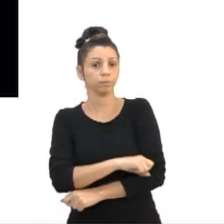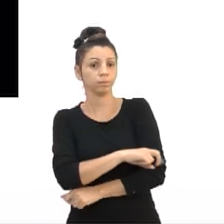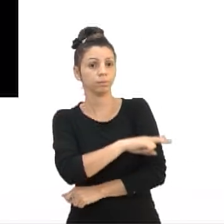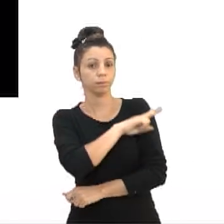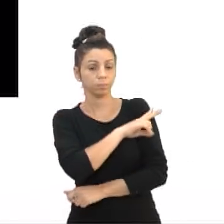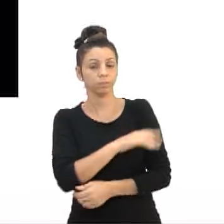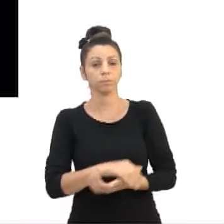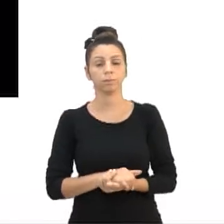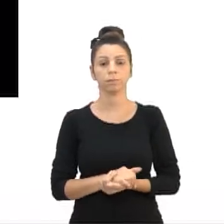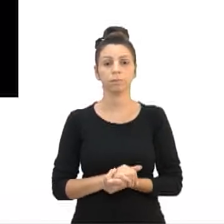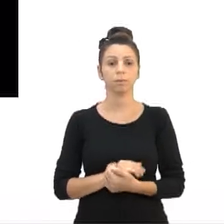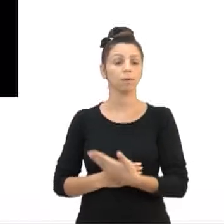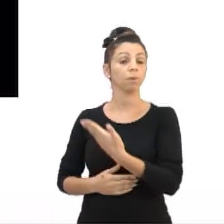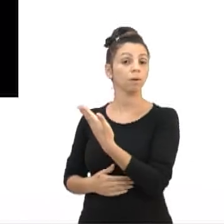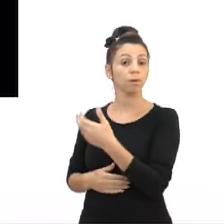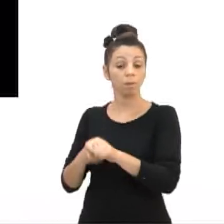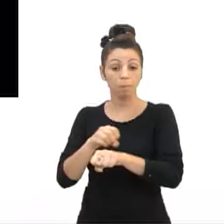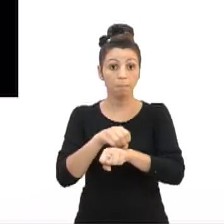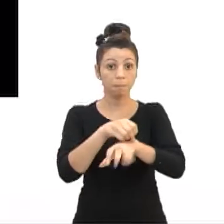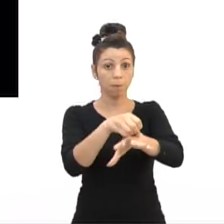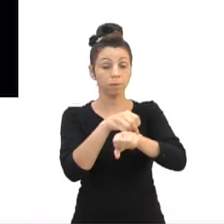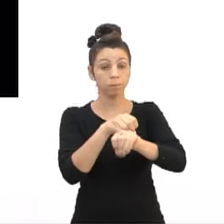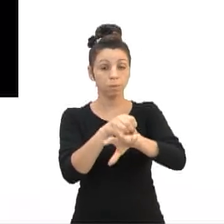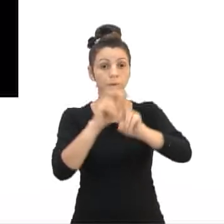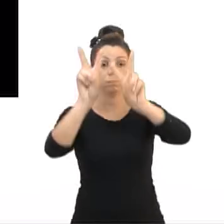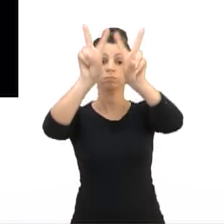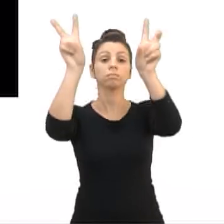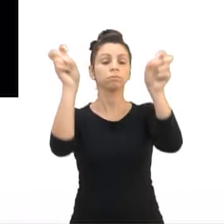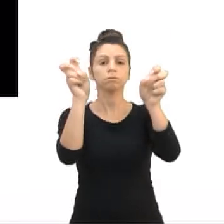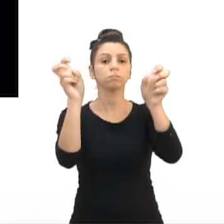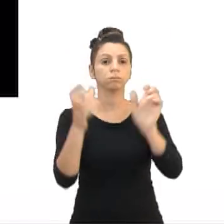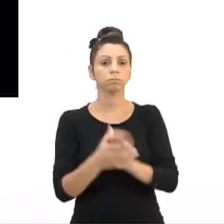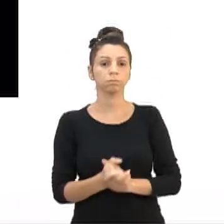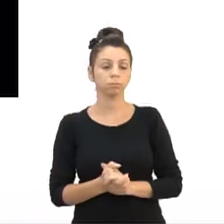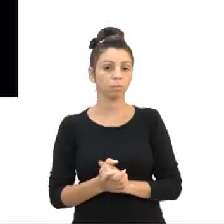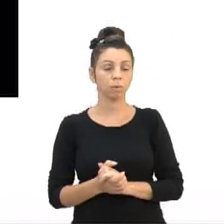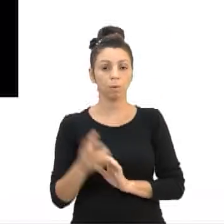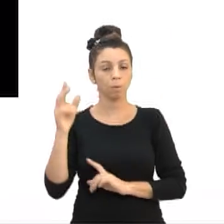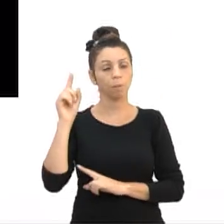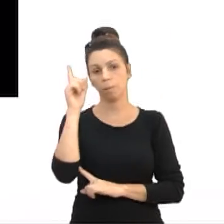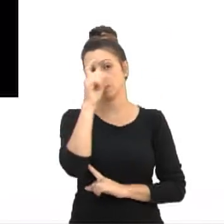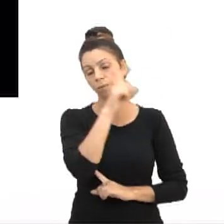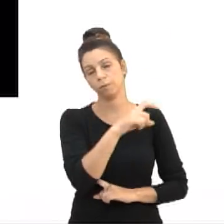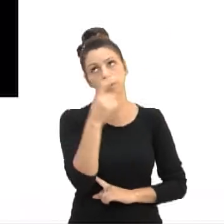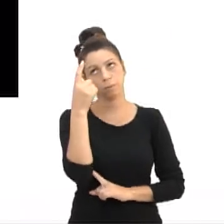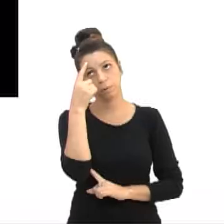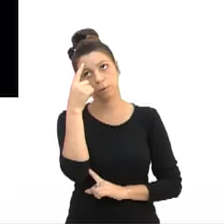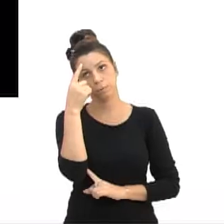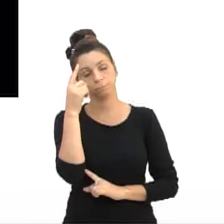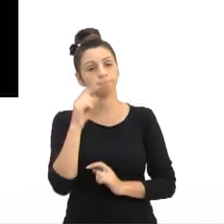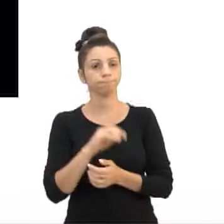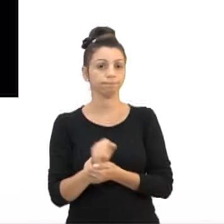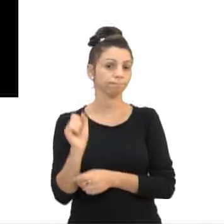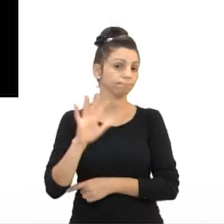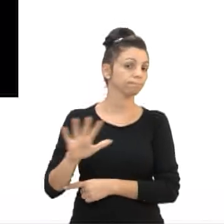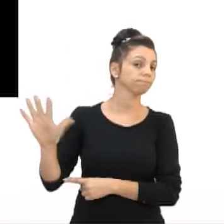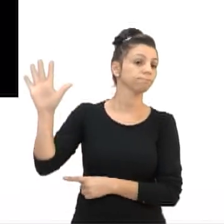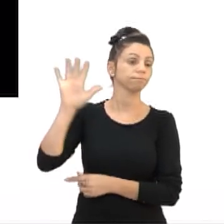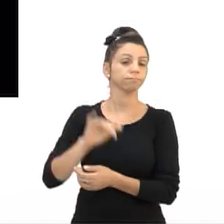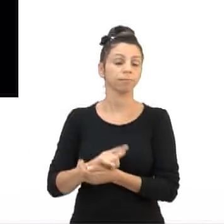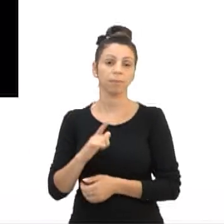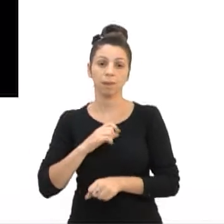será que traria um podcast com esse título, né? Não é difícil de imaginar, certo? Então, a gente tem aí